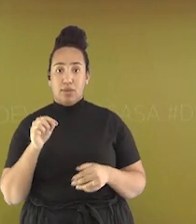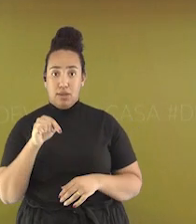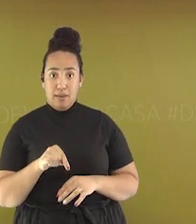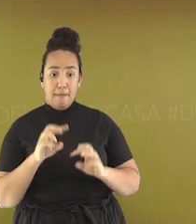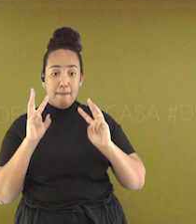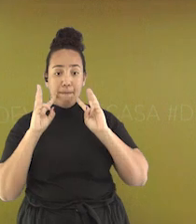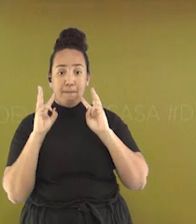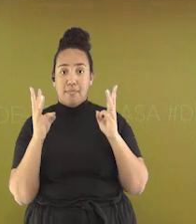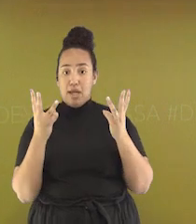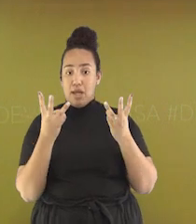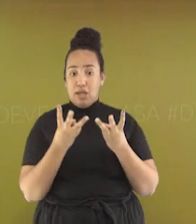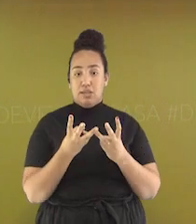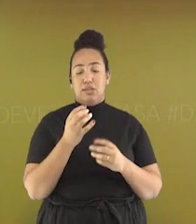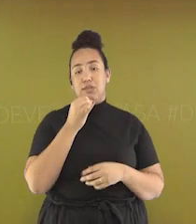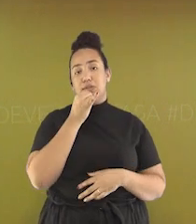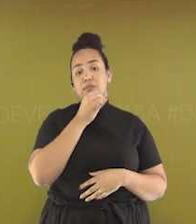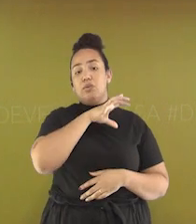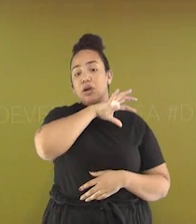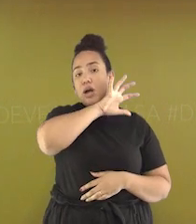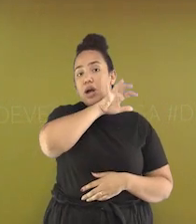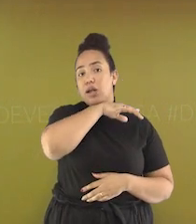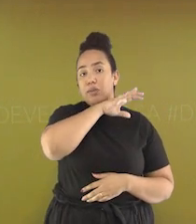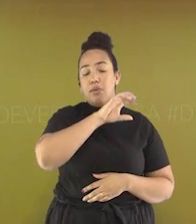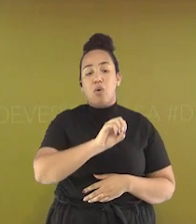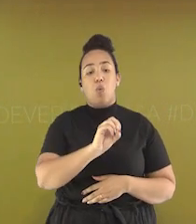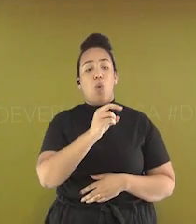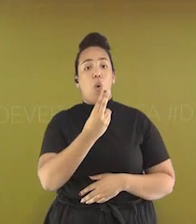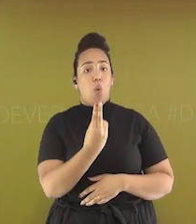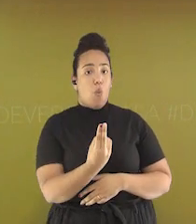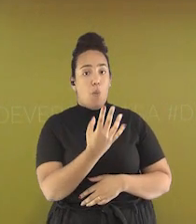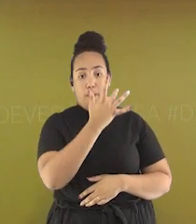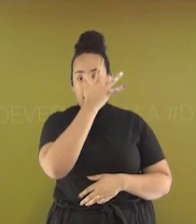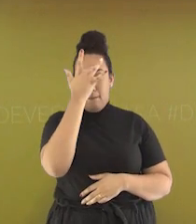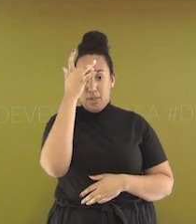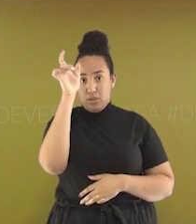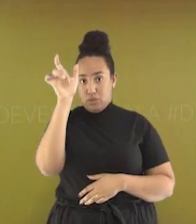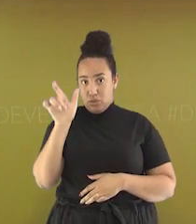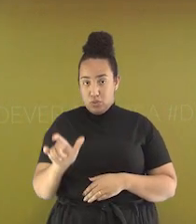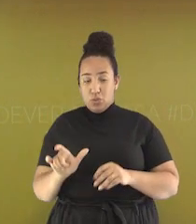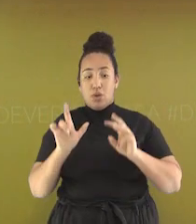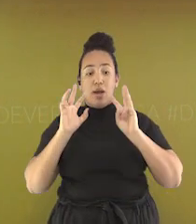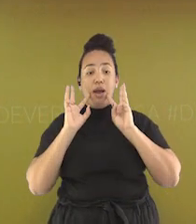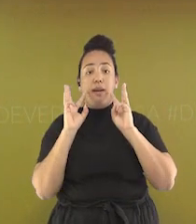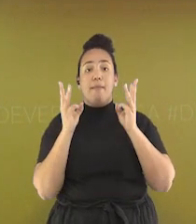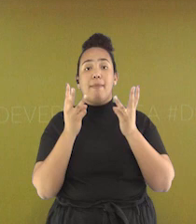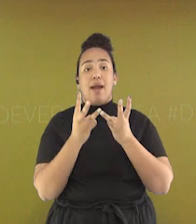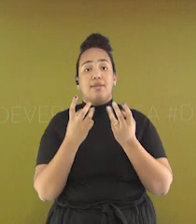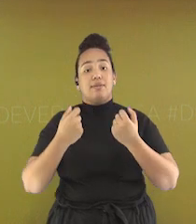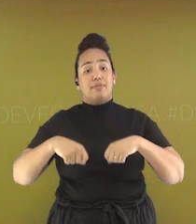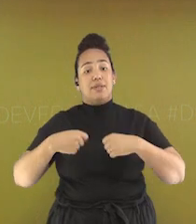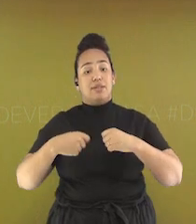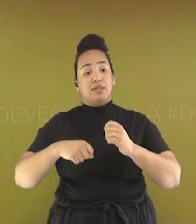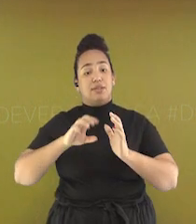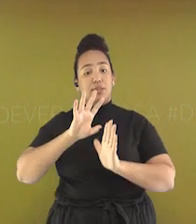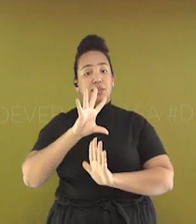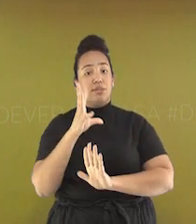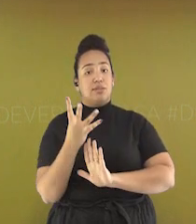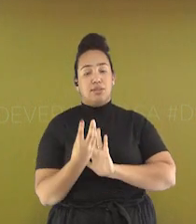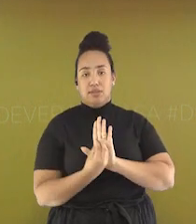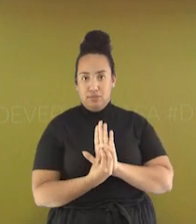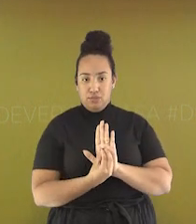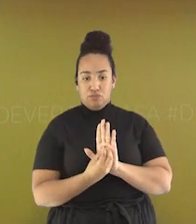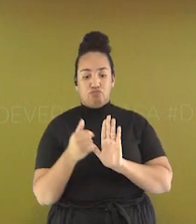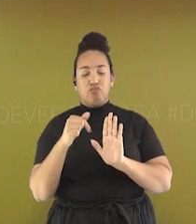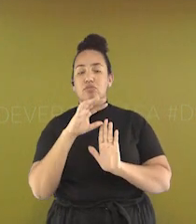objeto, animal ou pessoa, essa massa tem de vir acompanhada de uma unidade de medida. E quais